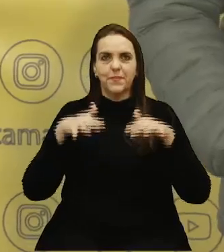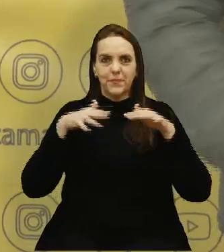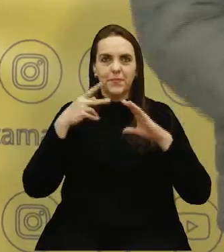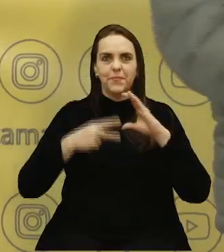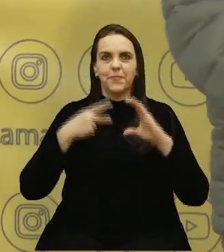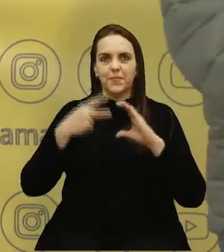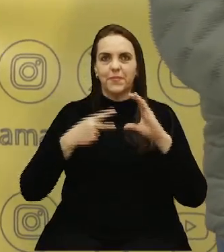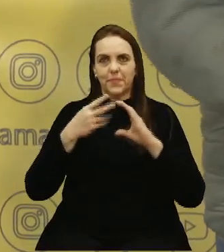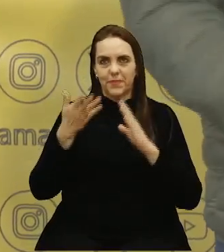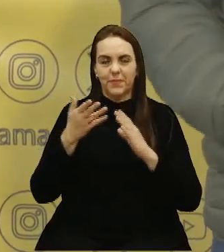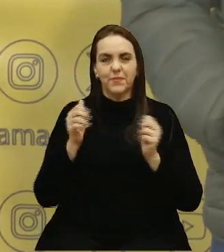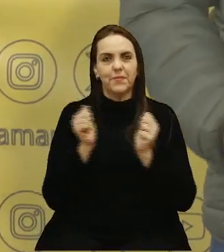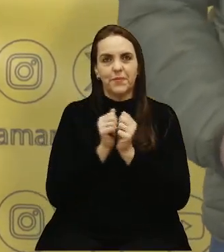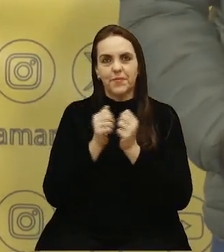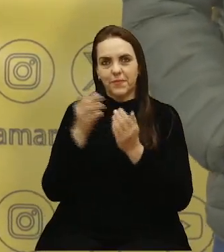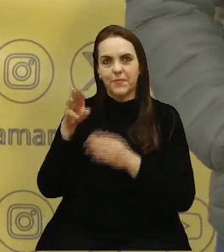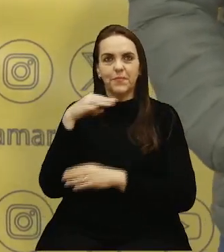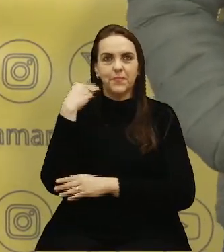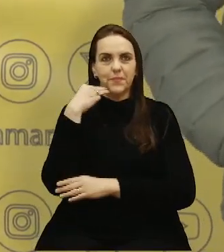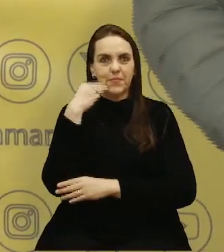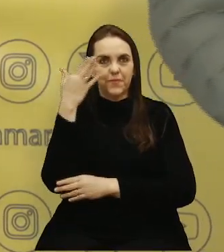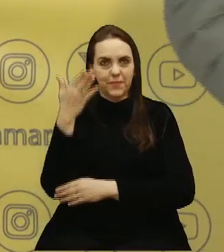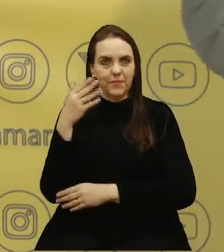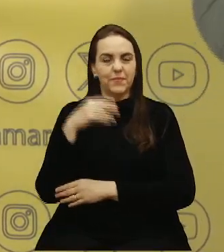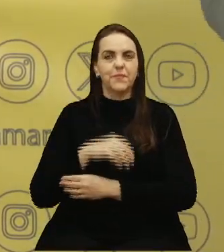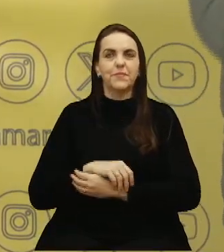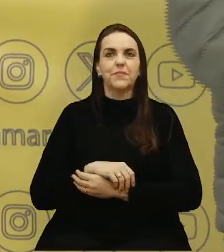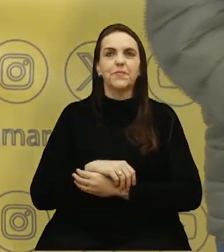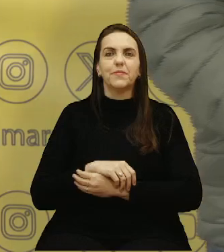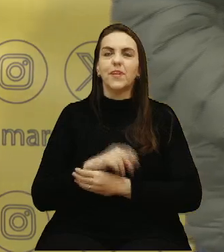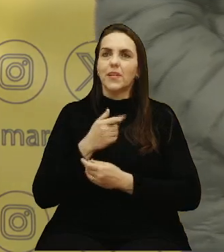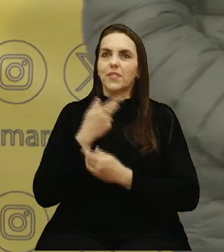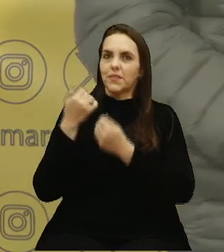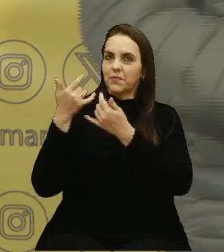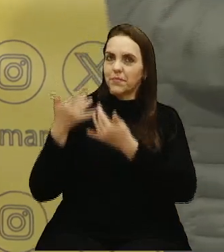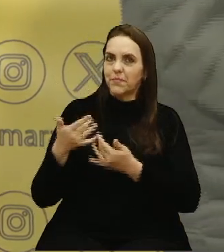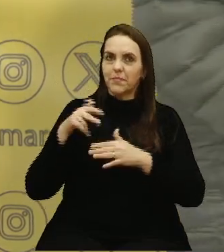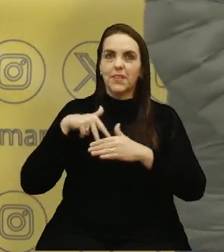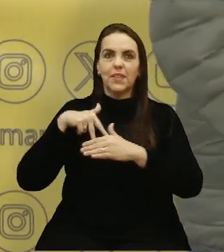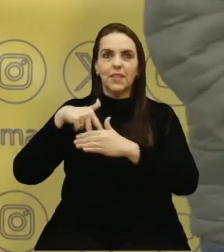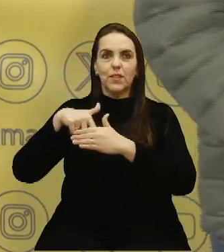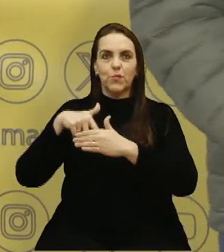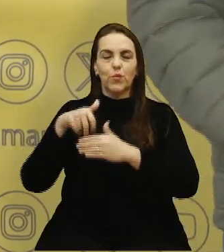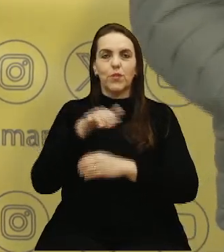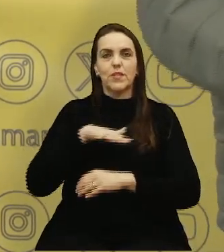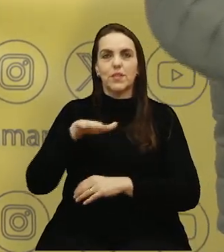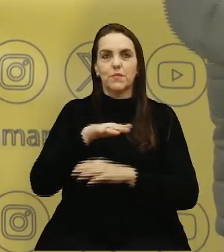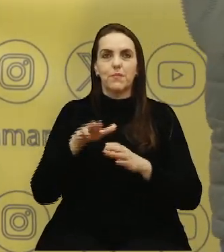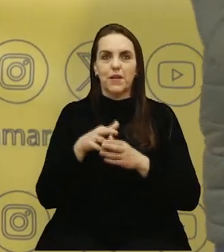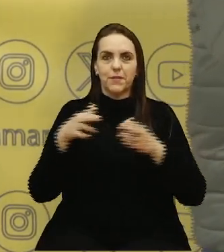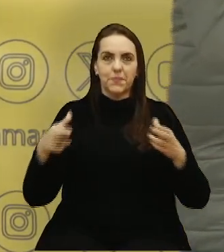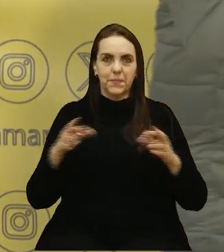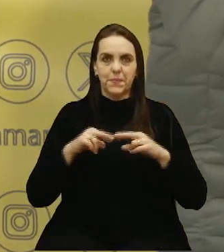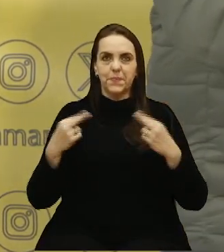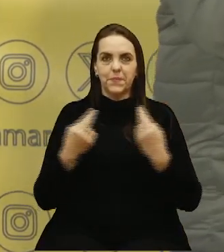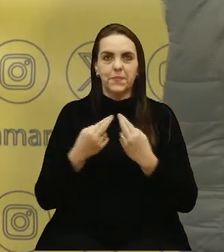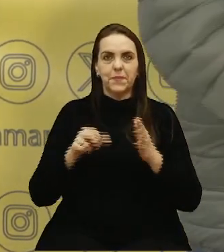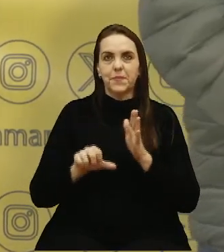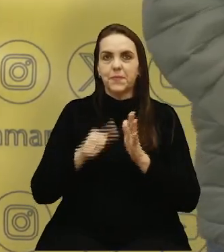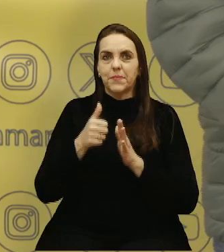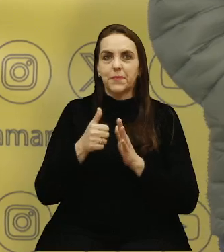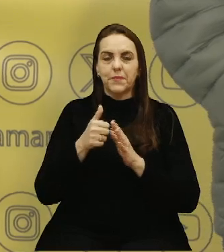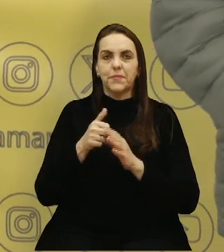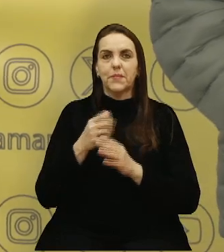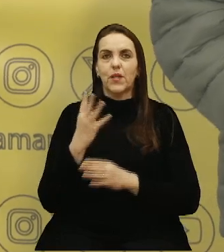Câmara de Vereadores, estou aqui com a vereadora Marisol Santos, que falou na tribuna, no espaço do Grande Expediente, sobre o primeiro